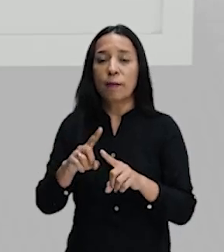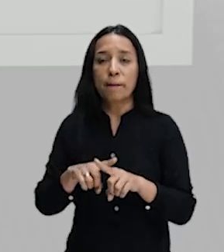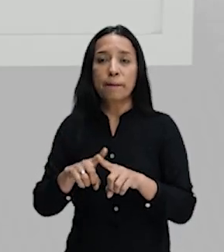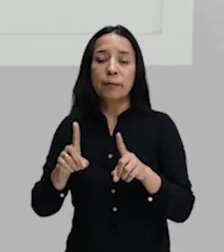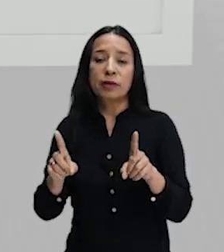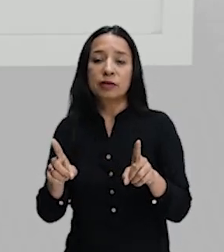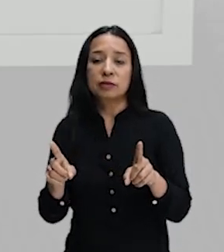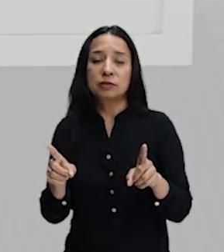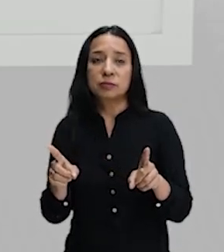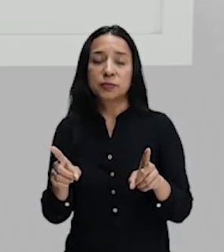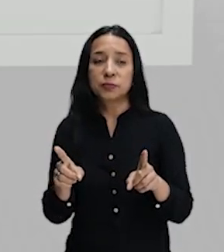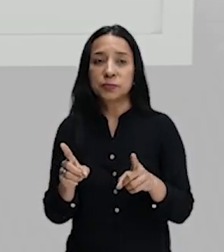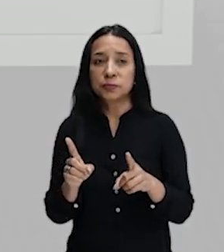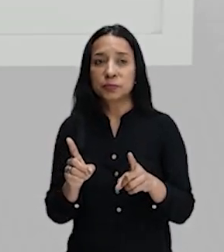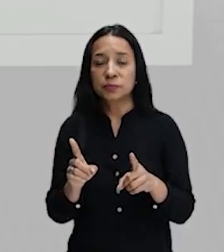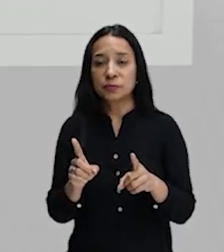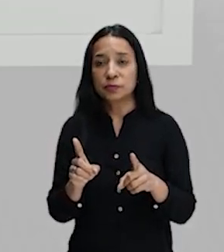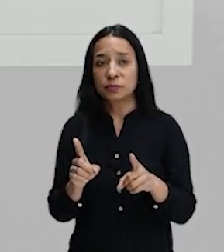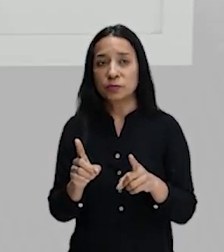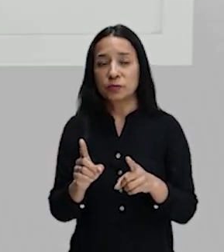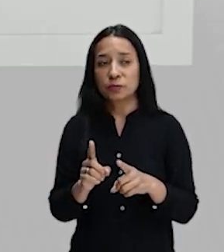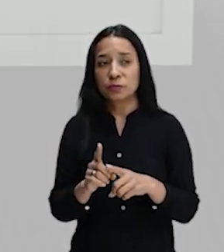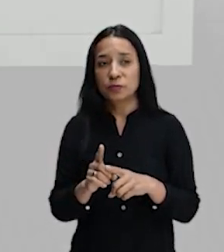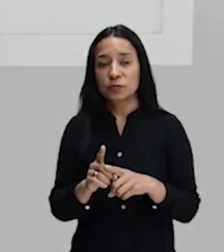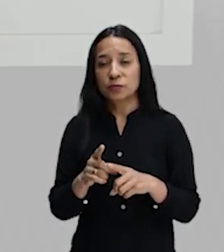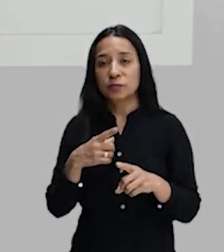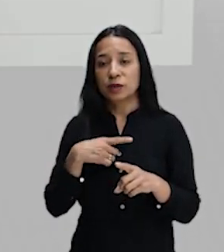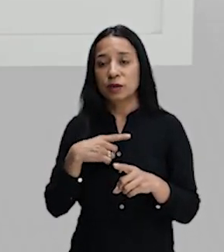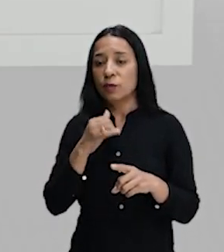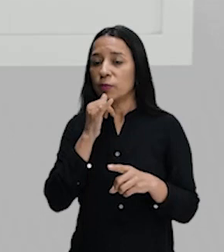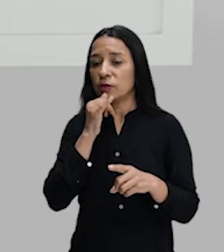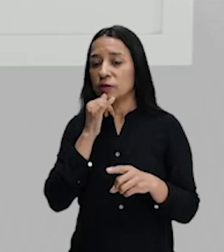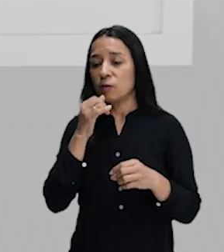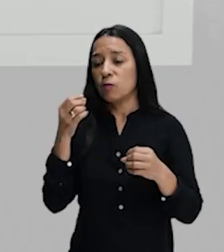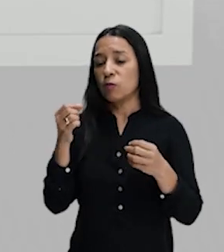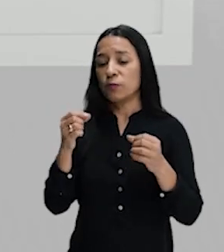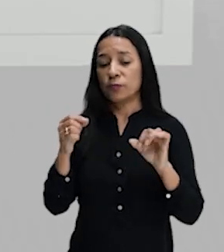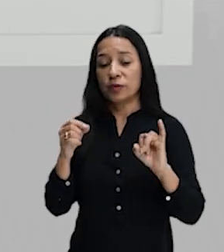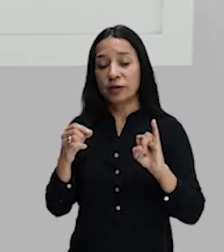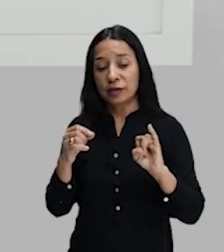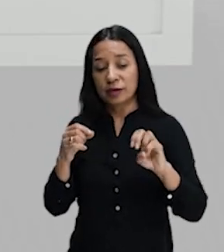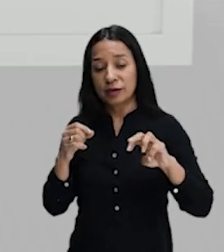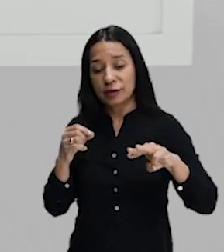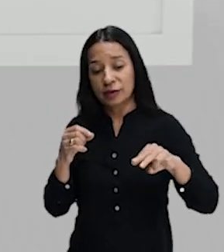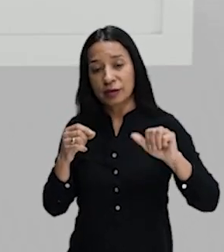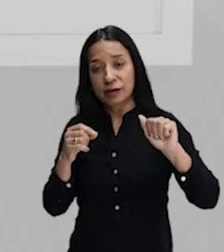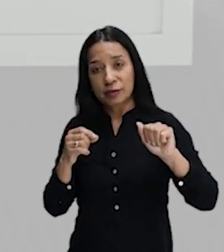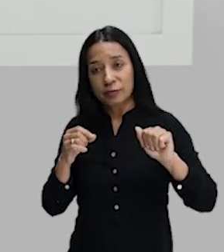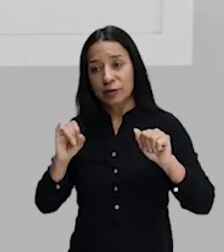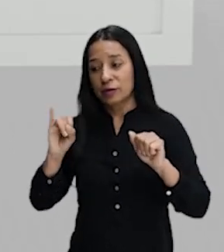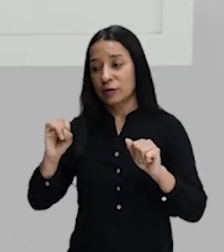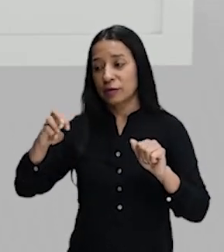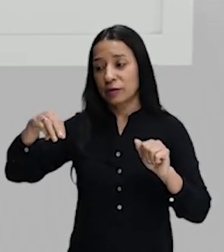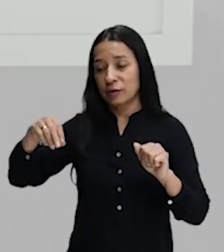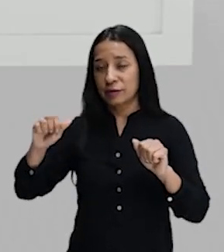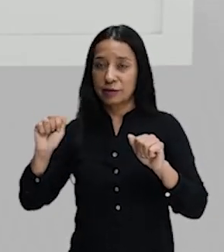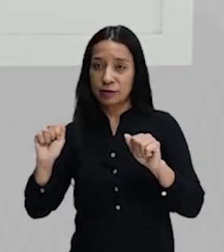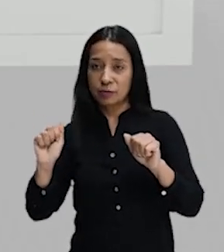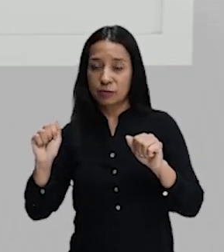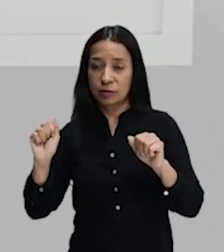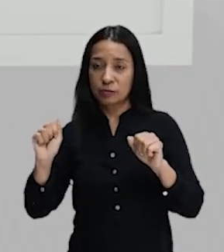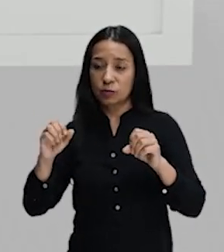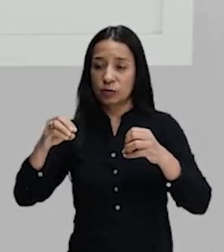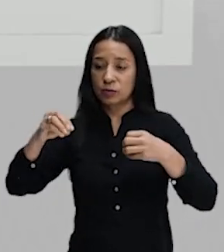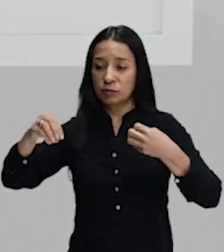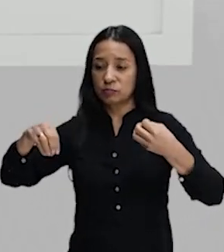Mas, quando você ali está com dois ímãs, certo? E você começa a girar esses ímãs, você vai